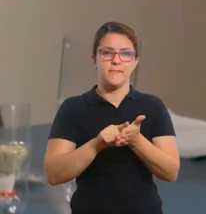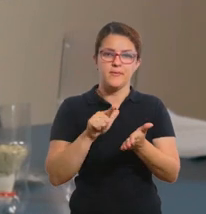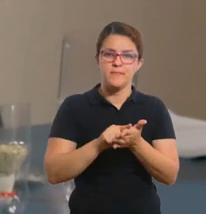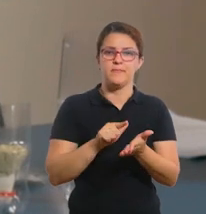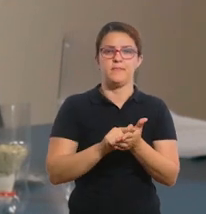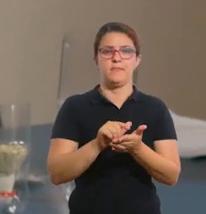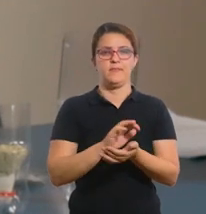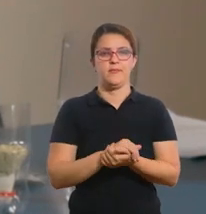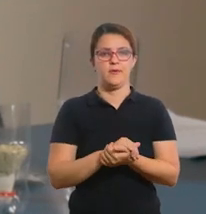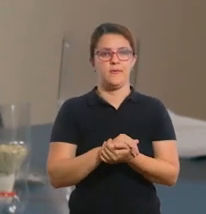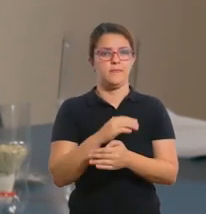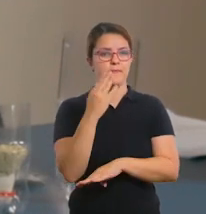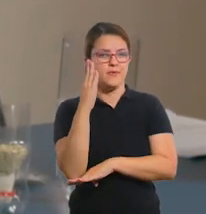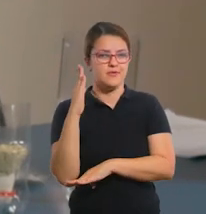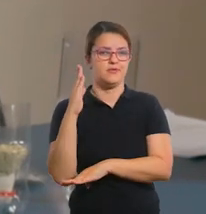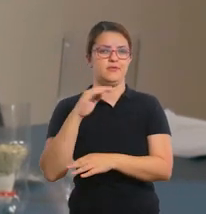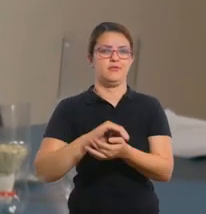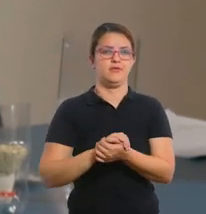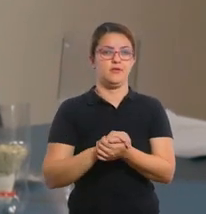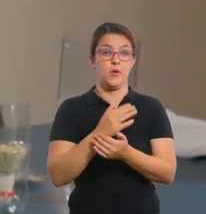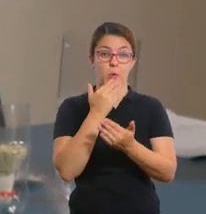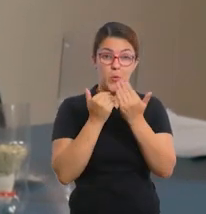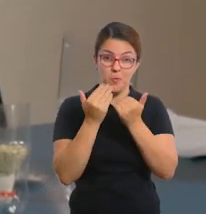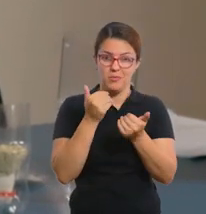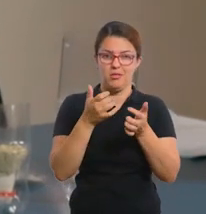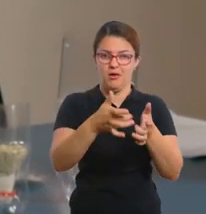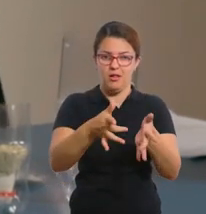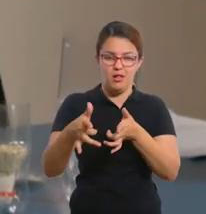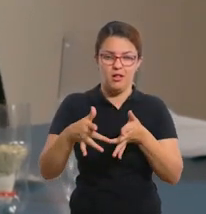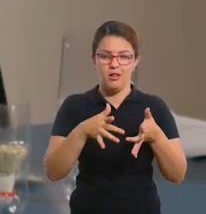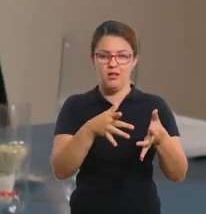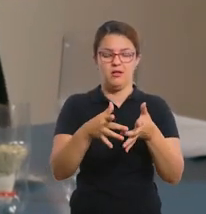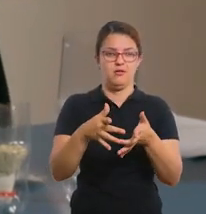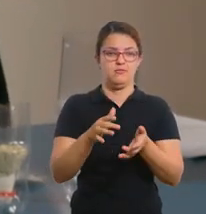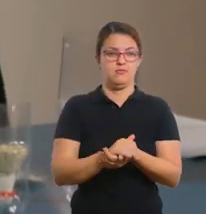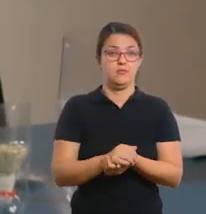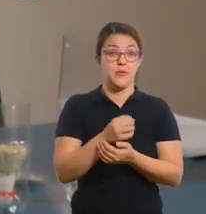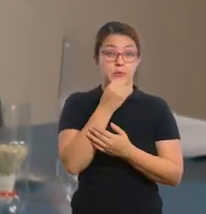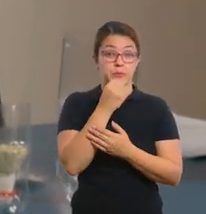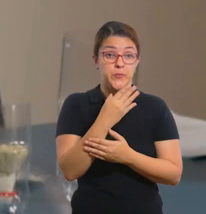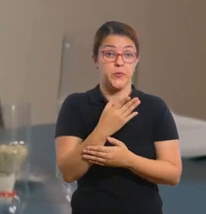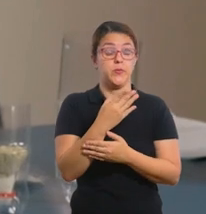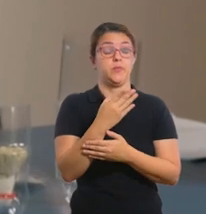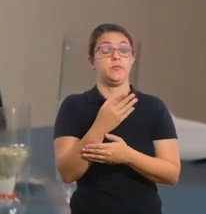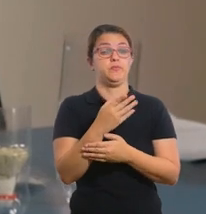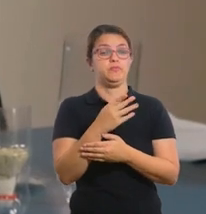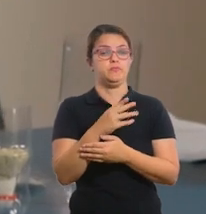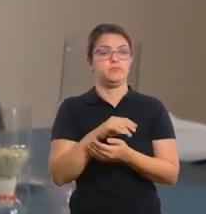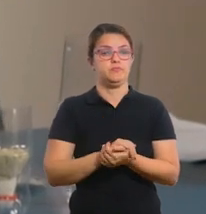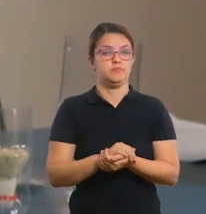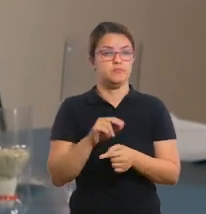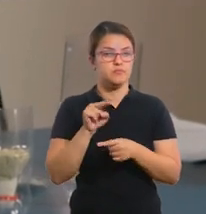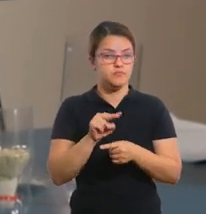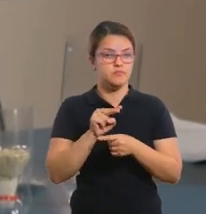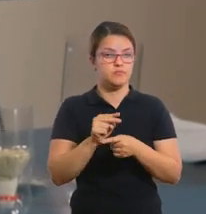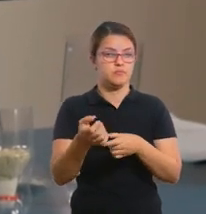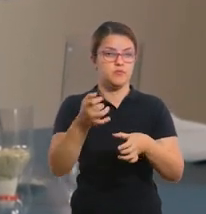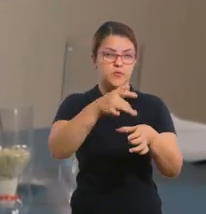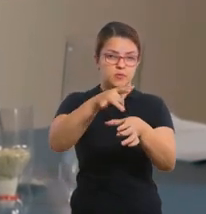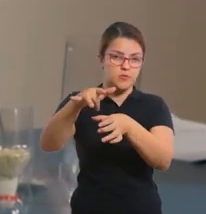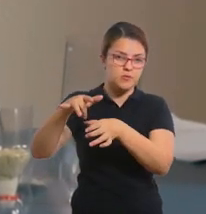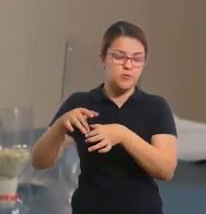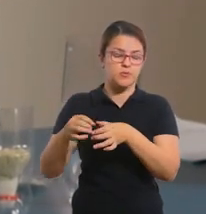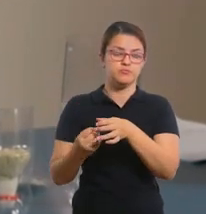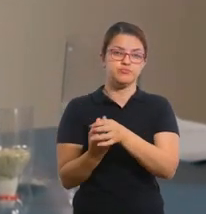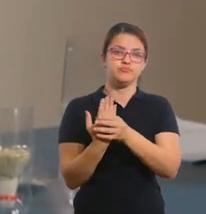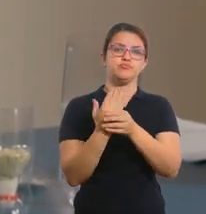como papel, madeira, estrume, restos de comida, em humus, que é um material rico em sais minerais e que pode ser